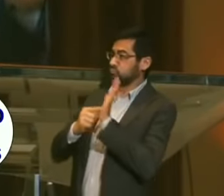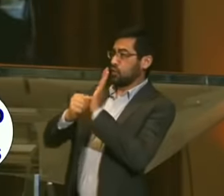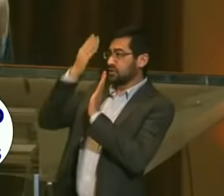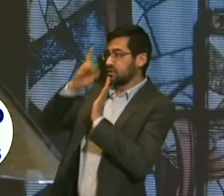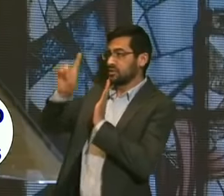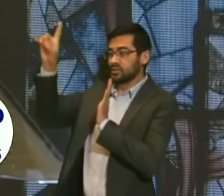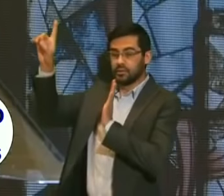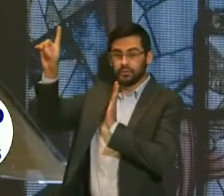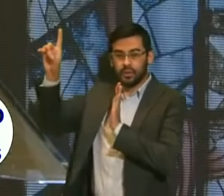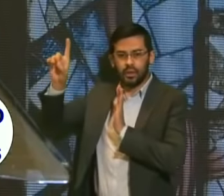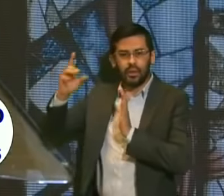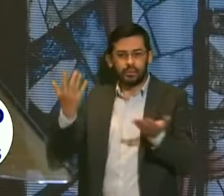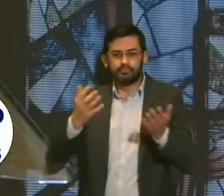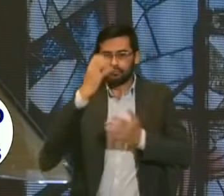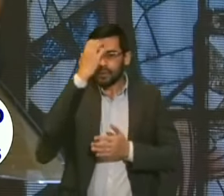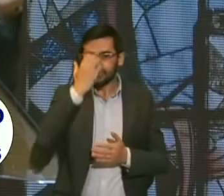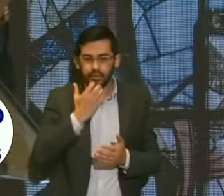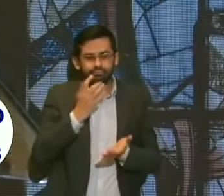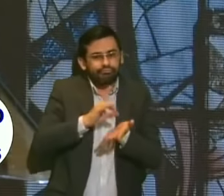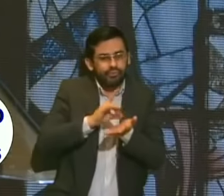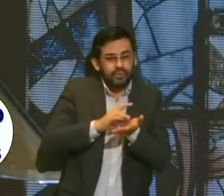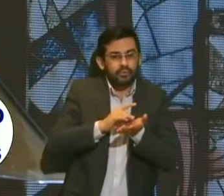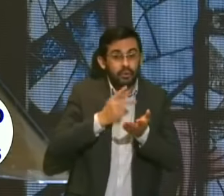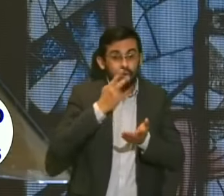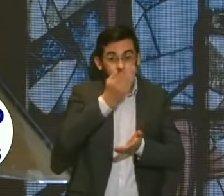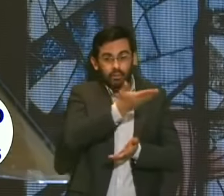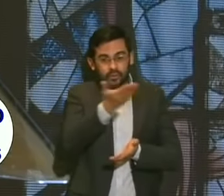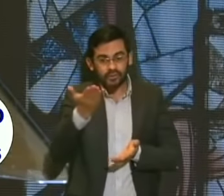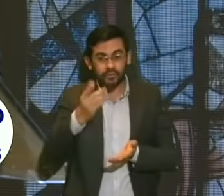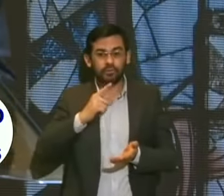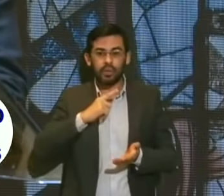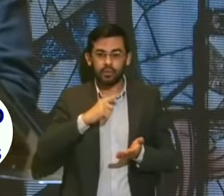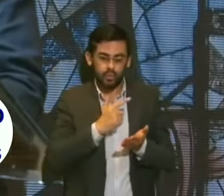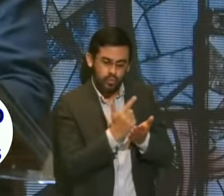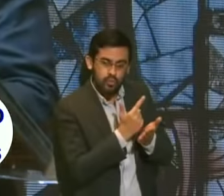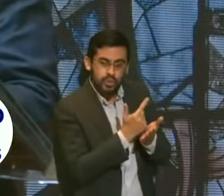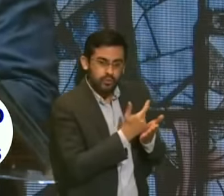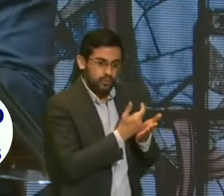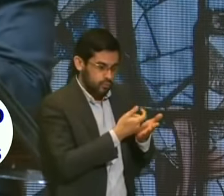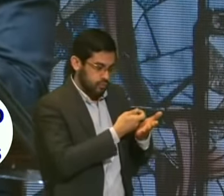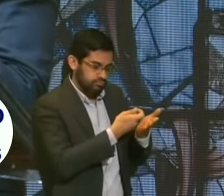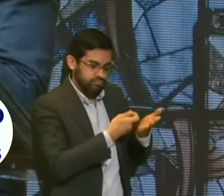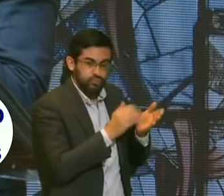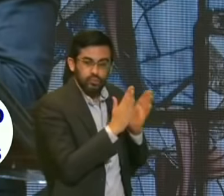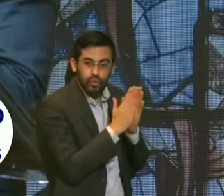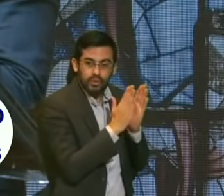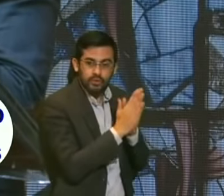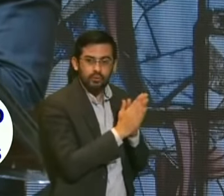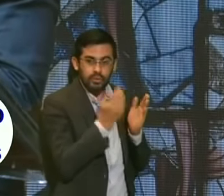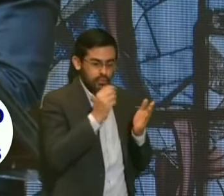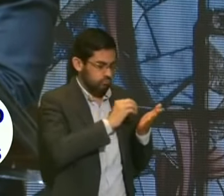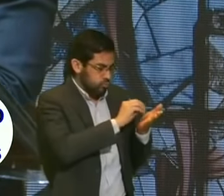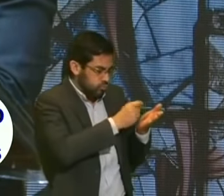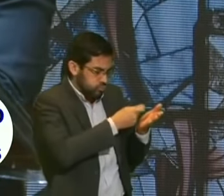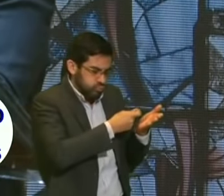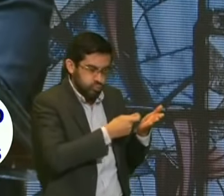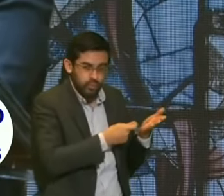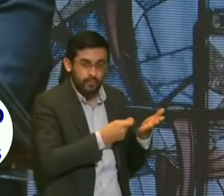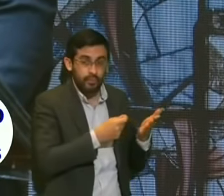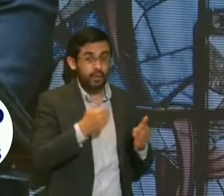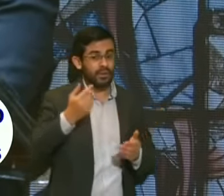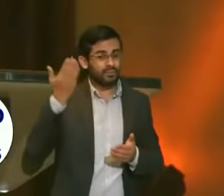É tão sério isso, né? Porque eu falo para vocês que eu tenho um livro de oração. E quando eu comecei